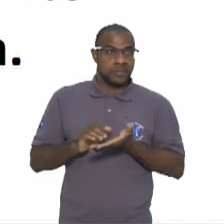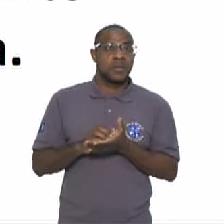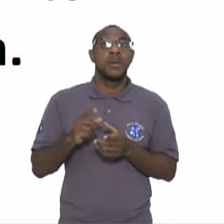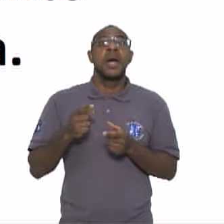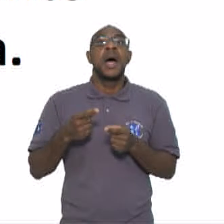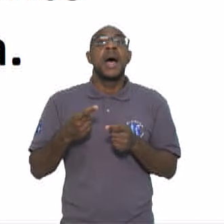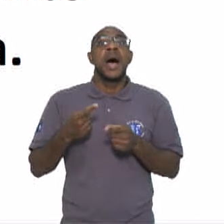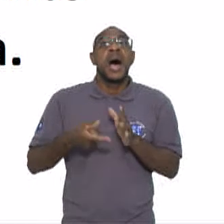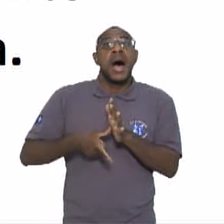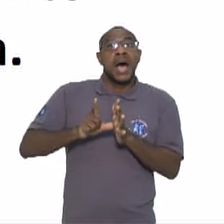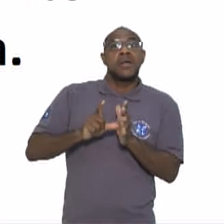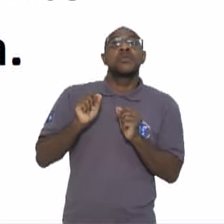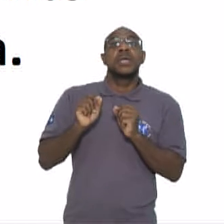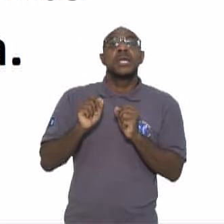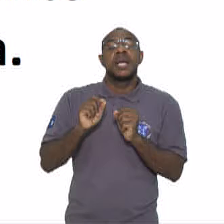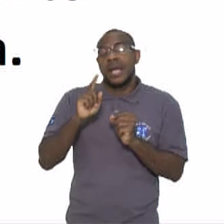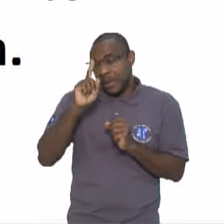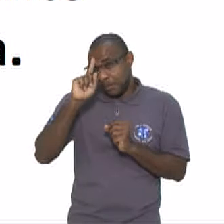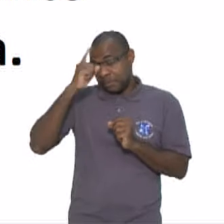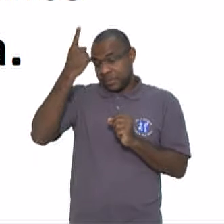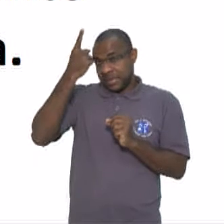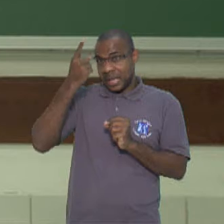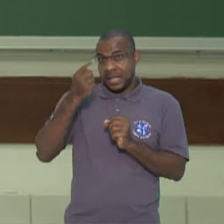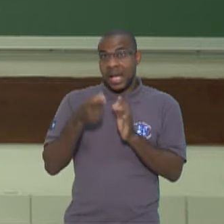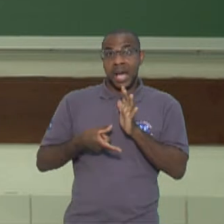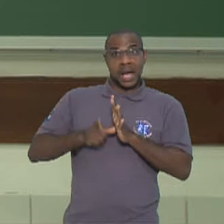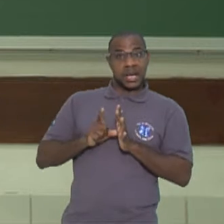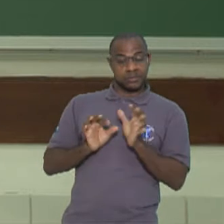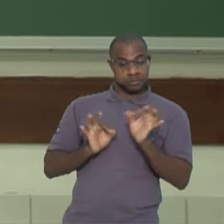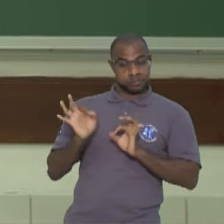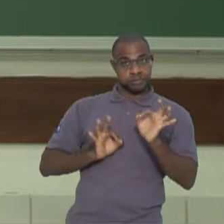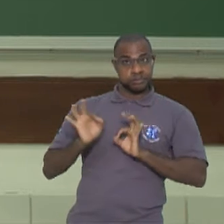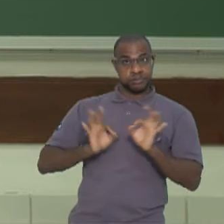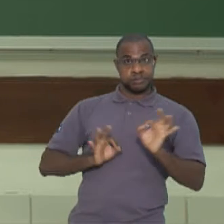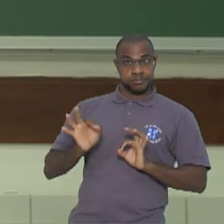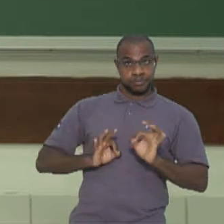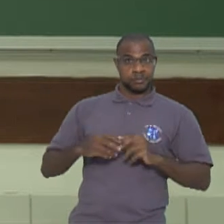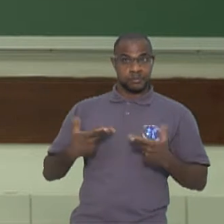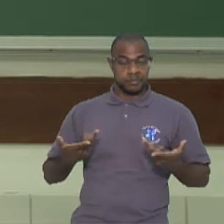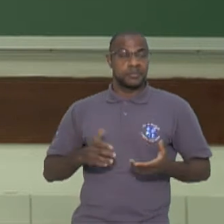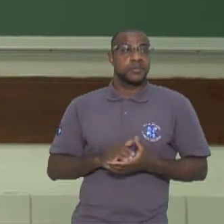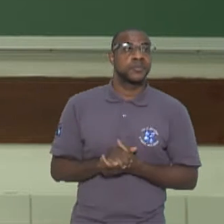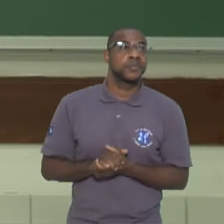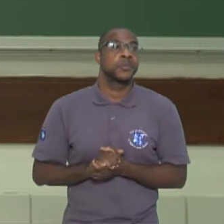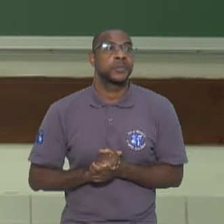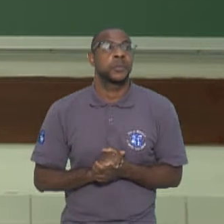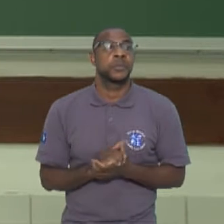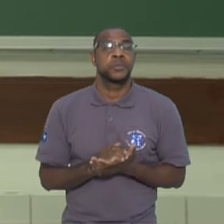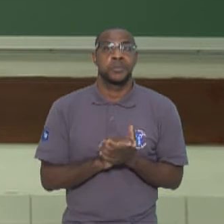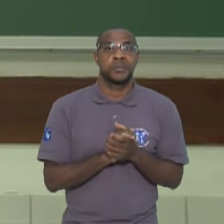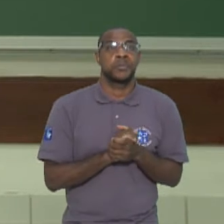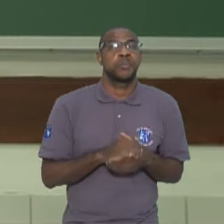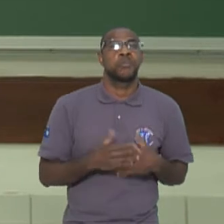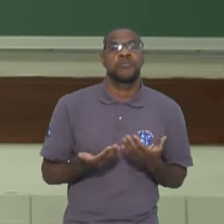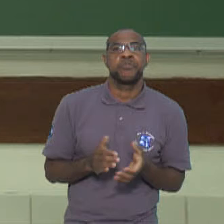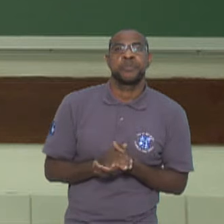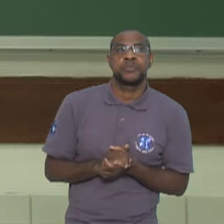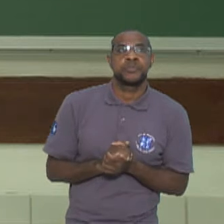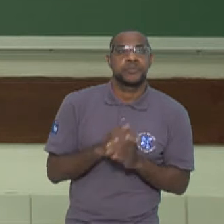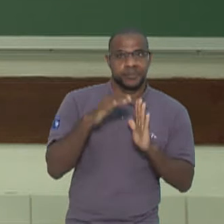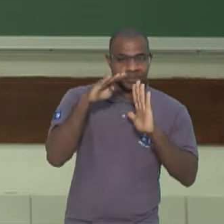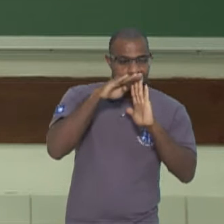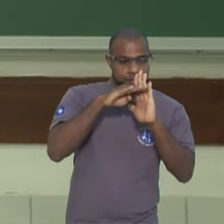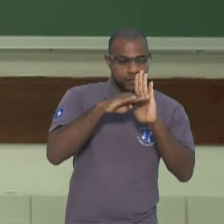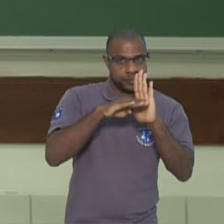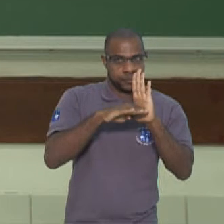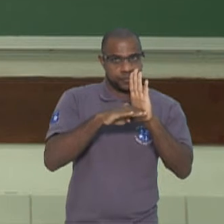elaborar a ideia, ter clareza da história. Então, assim, o roteiro é algo escrito, né? Ele é algo que você entrega lá